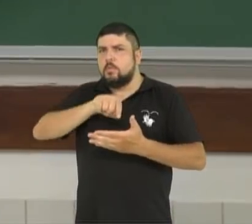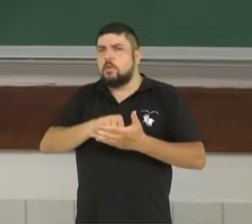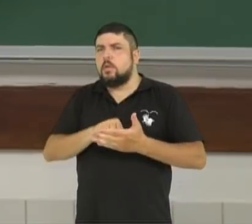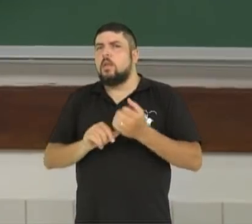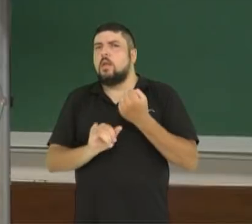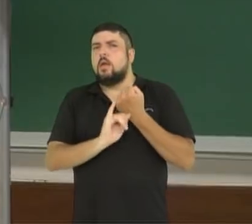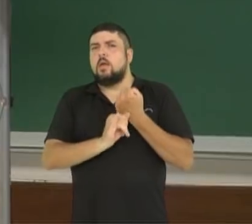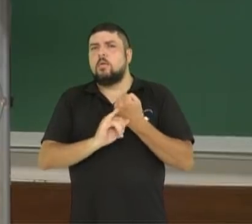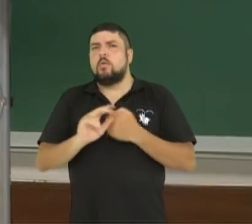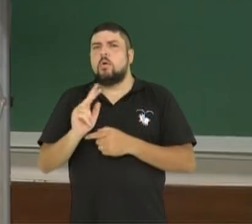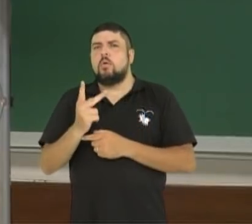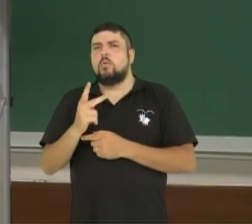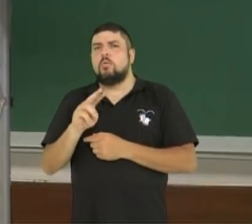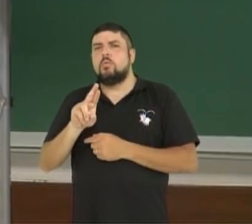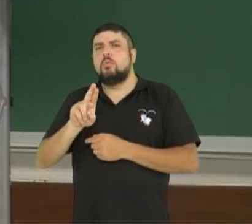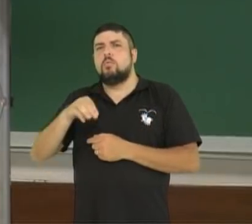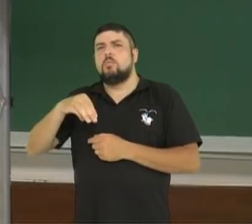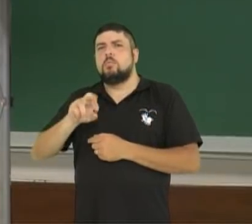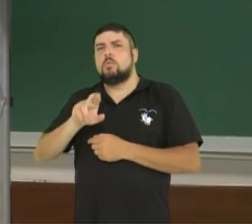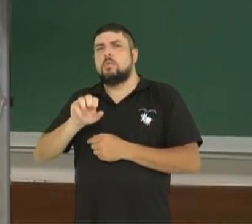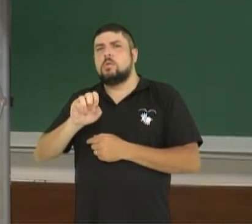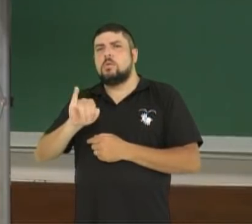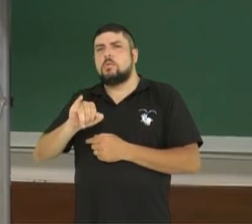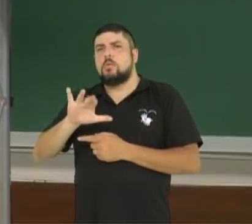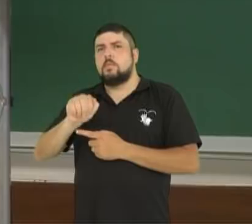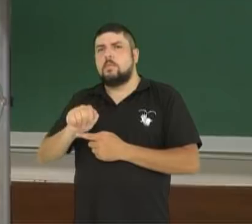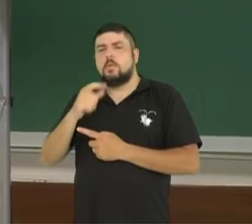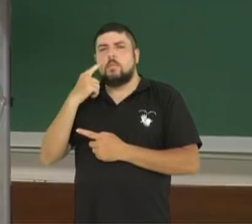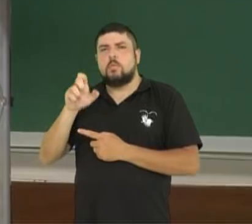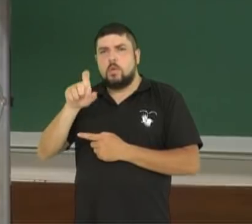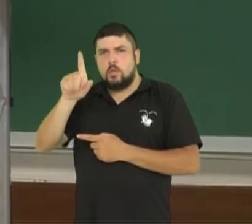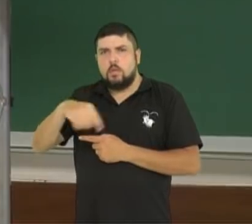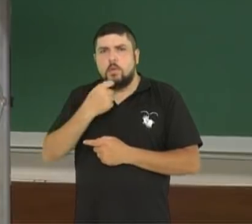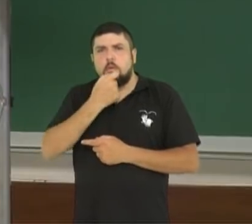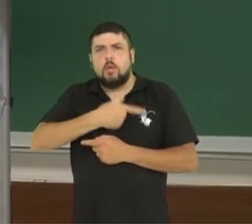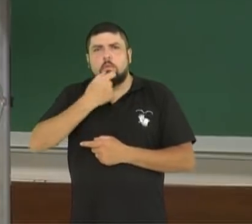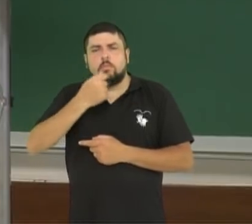crônica humorística, que serve também para a gente pensar sobre